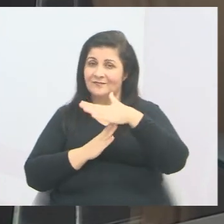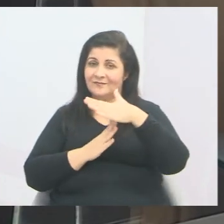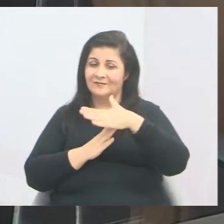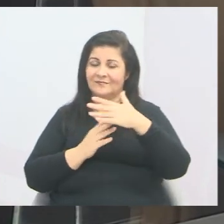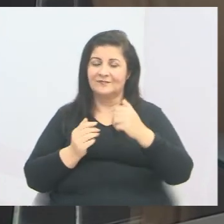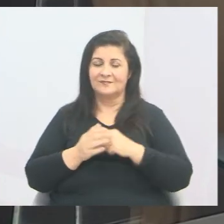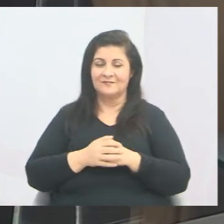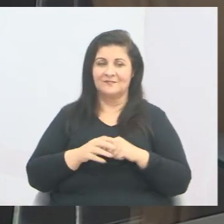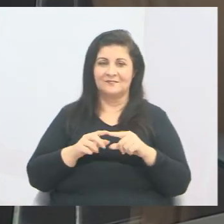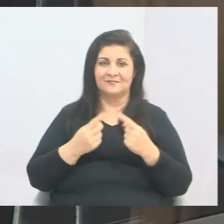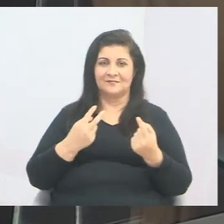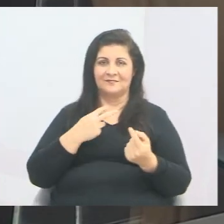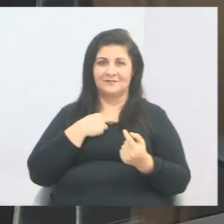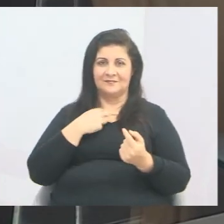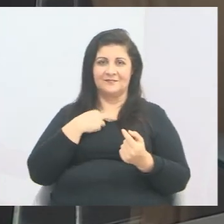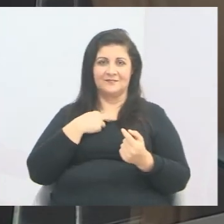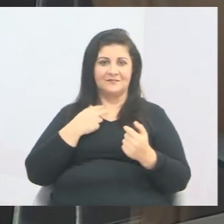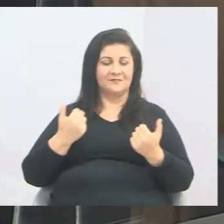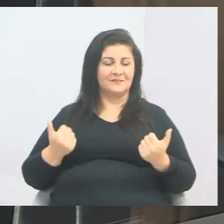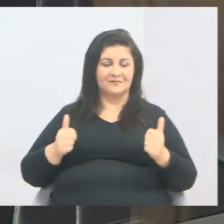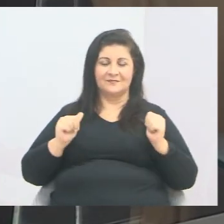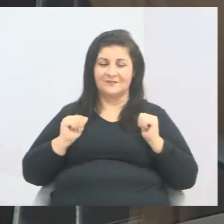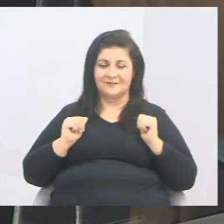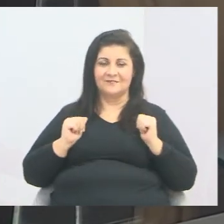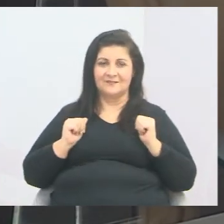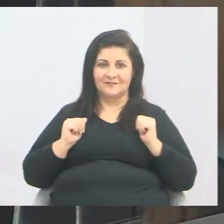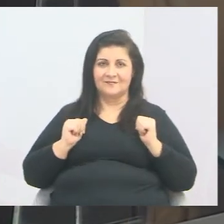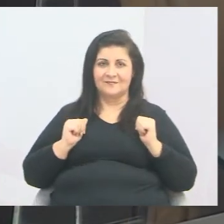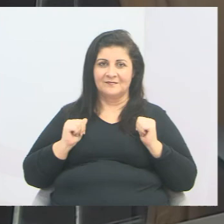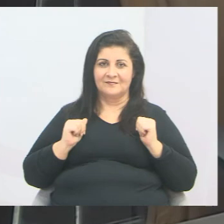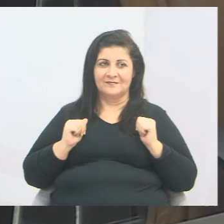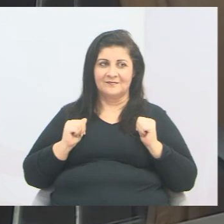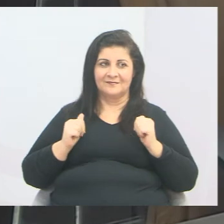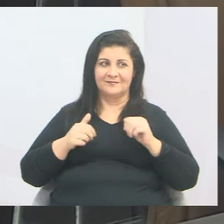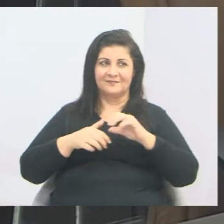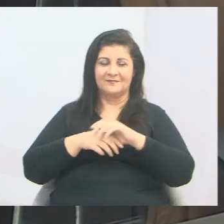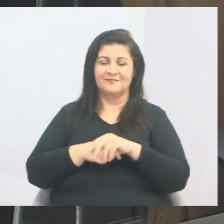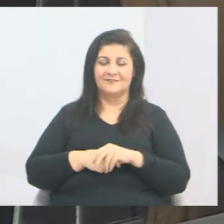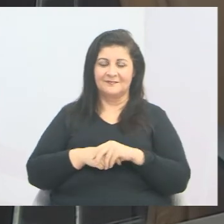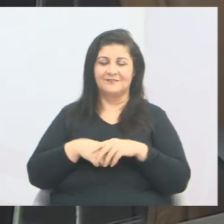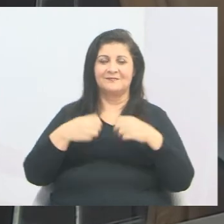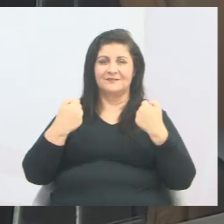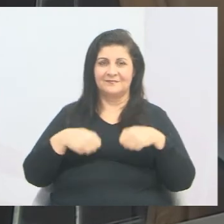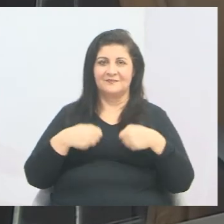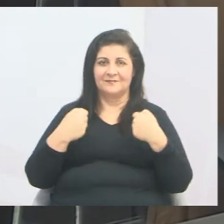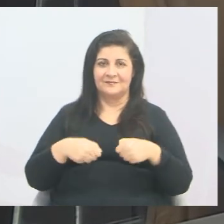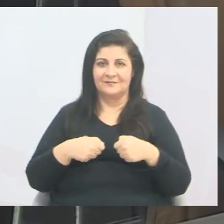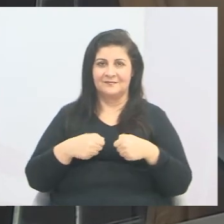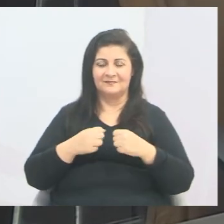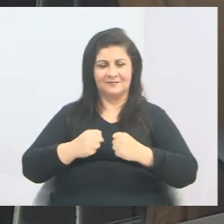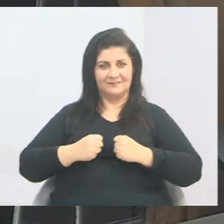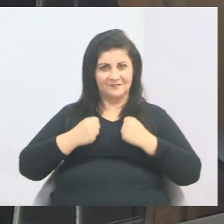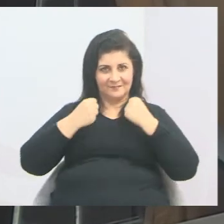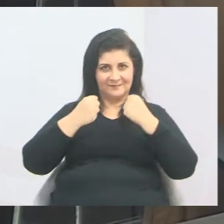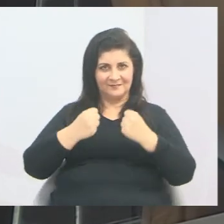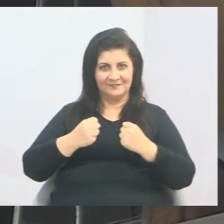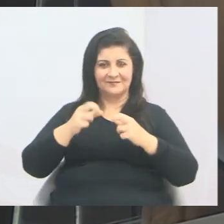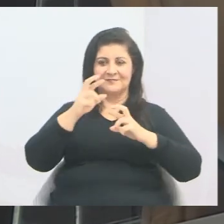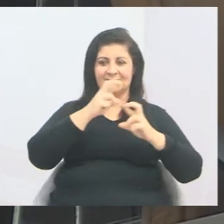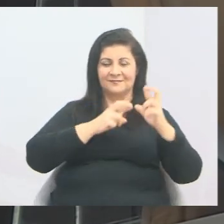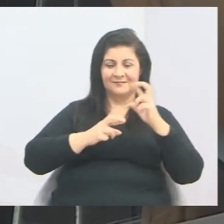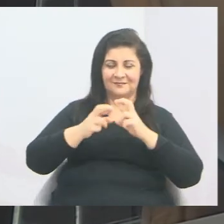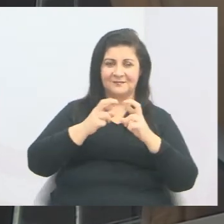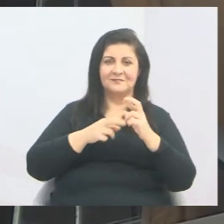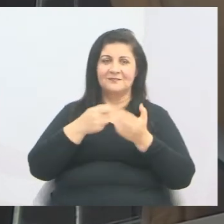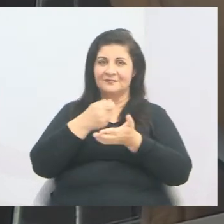Mas a gente não pode deixar isso e a gente se acomodar, né, Irane? A gente precisa, sim, estar ali fiscalizando